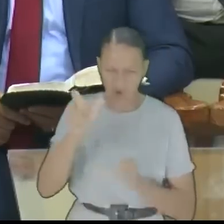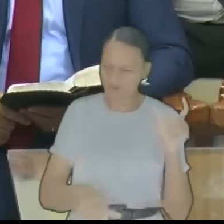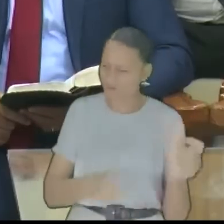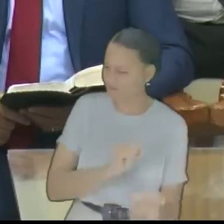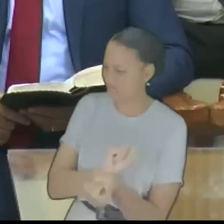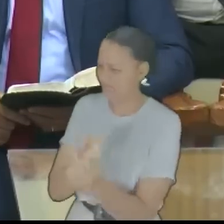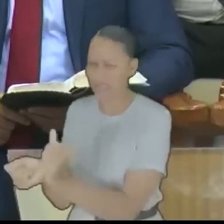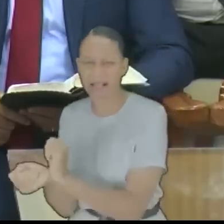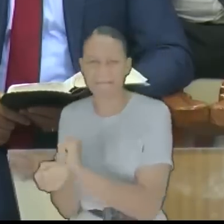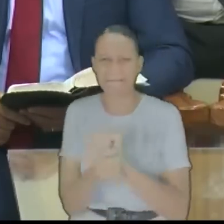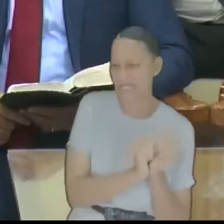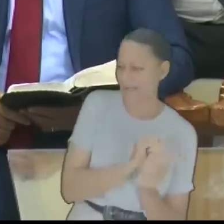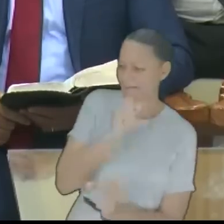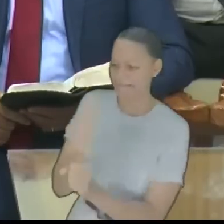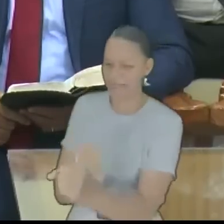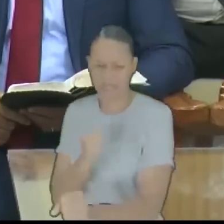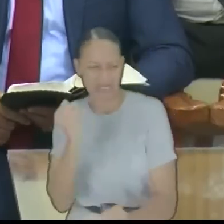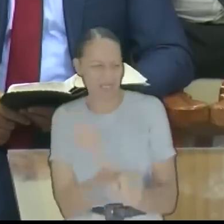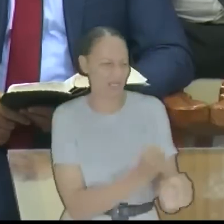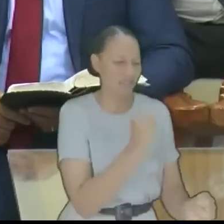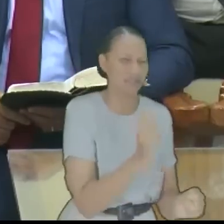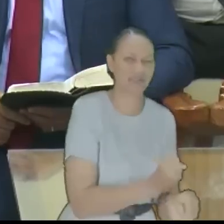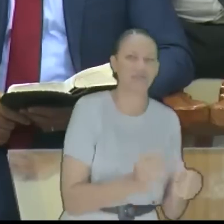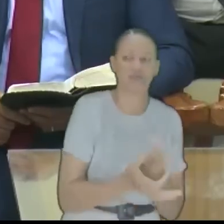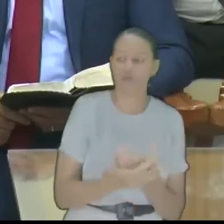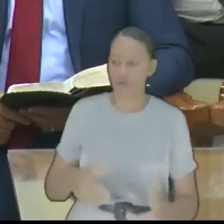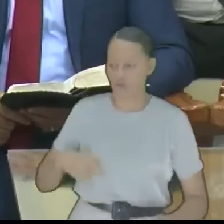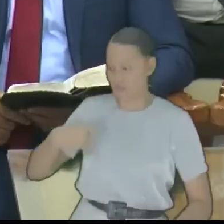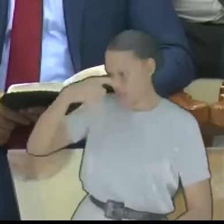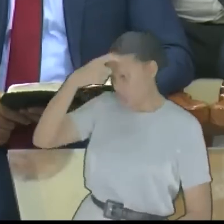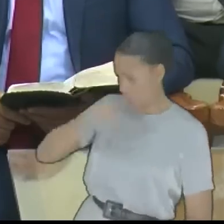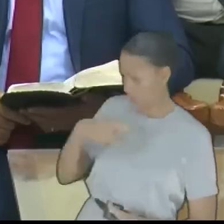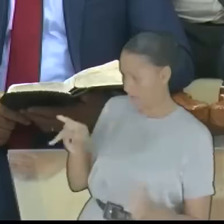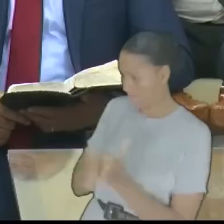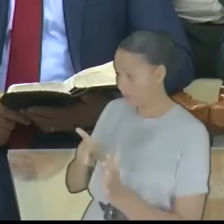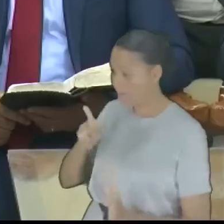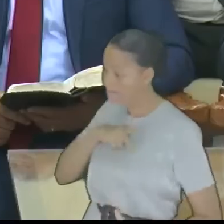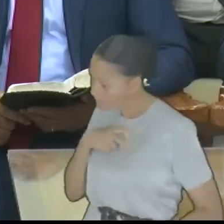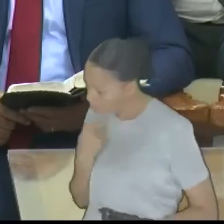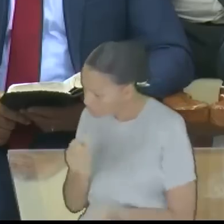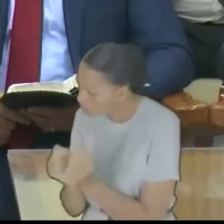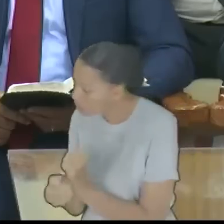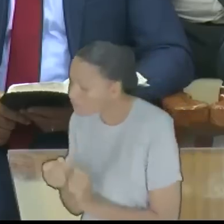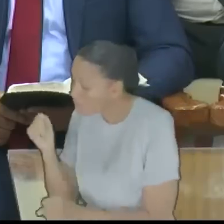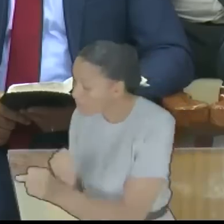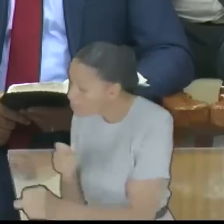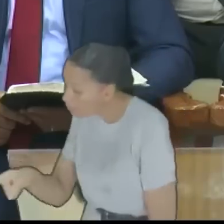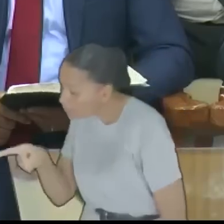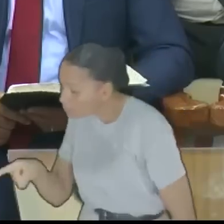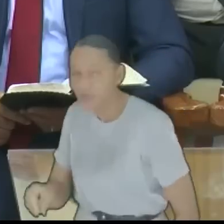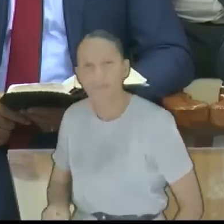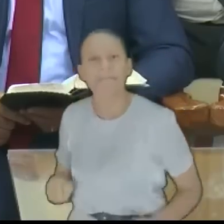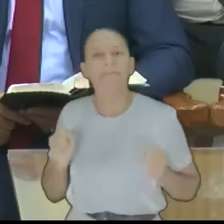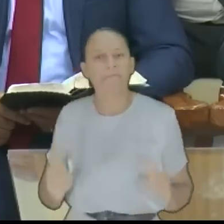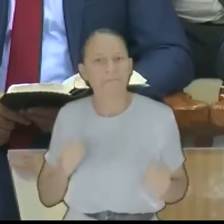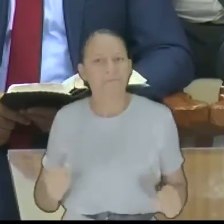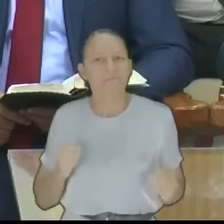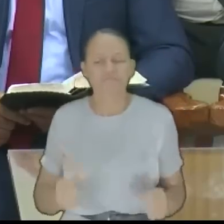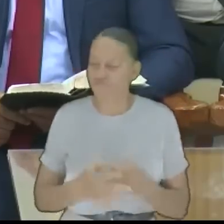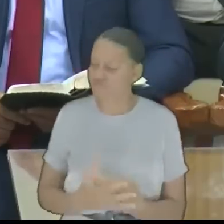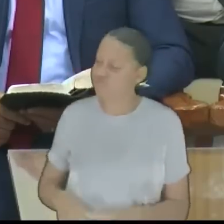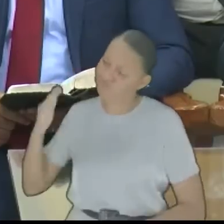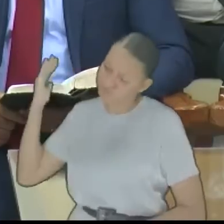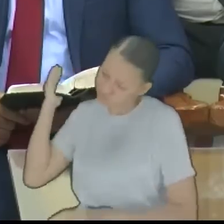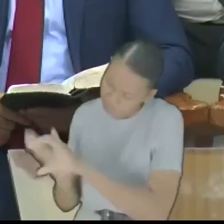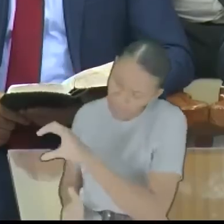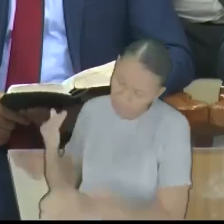outros e matavam. O dono de um escravo poderia matá-lo. O dono de um escravo poderia degolar-lhe